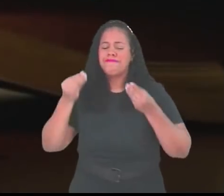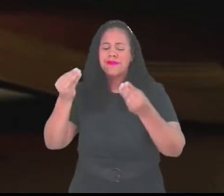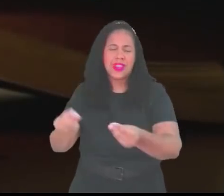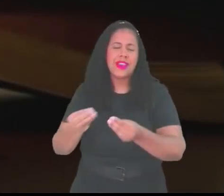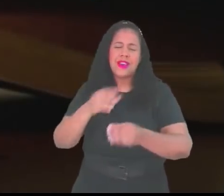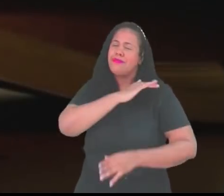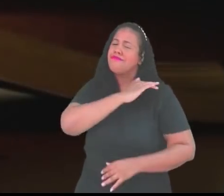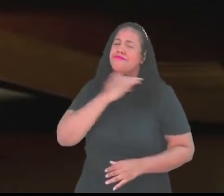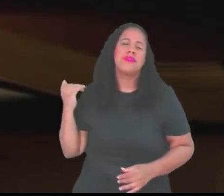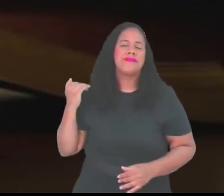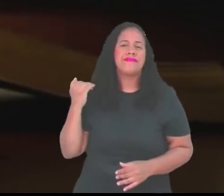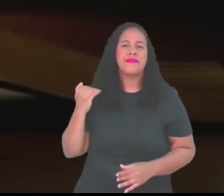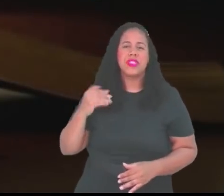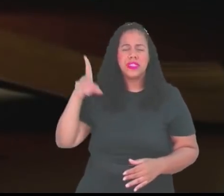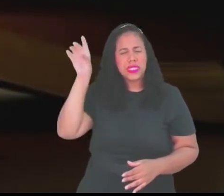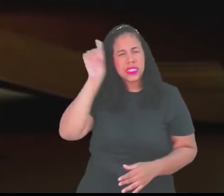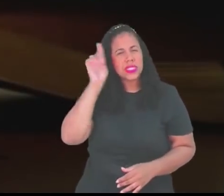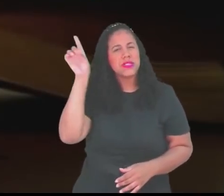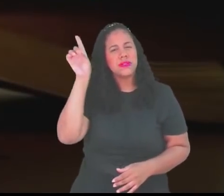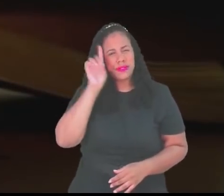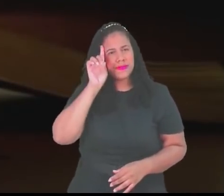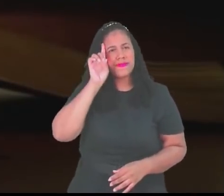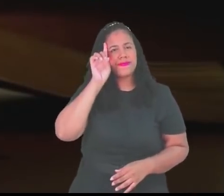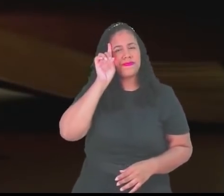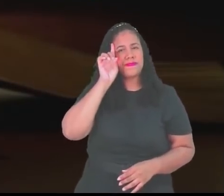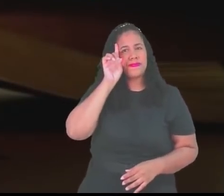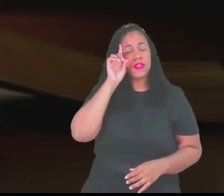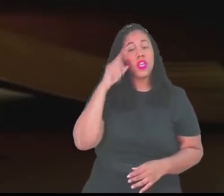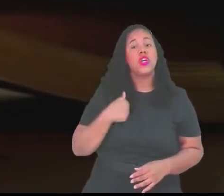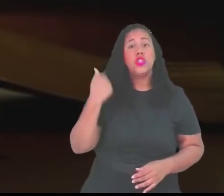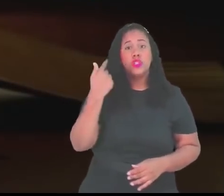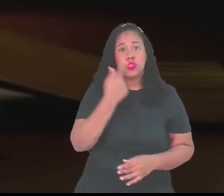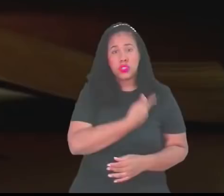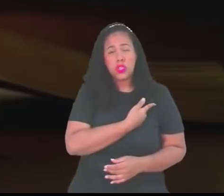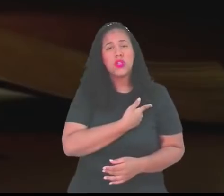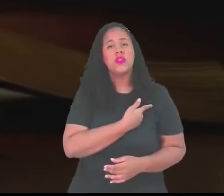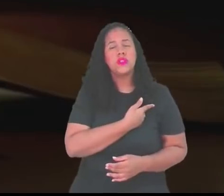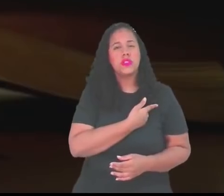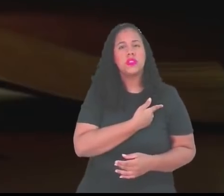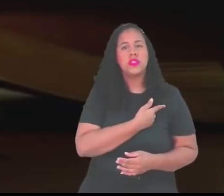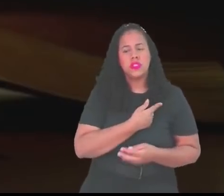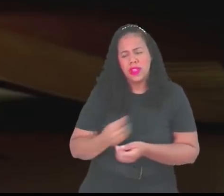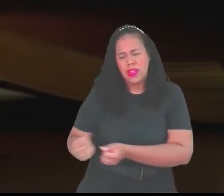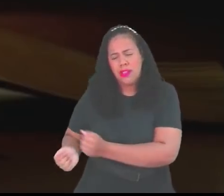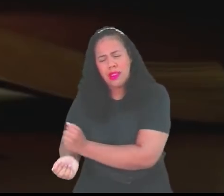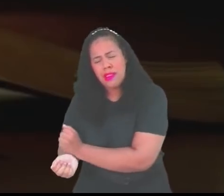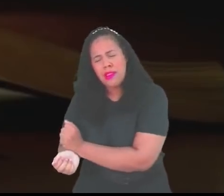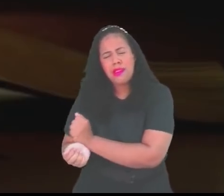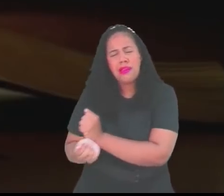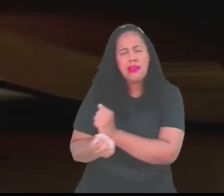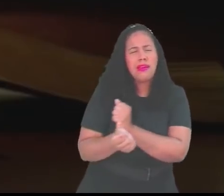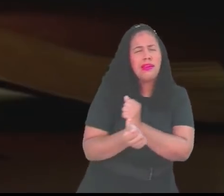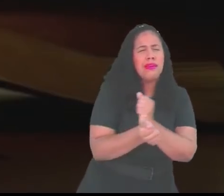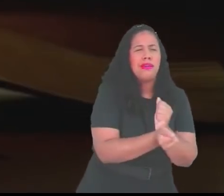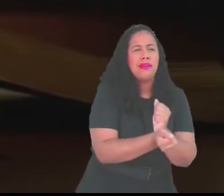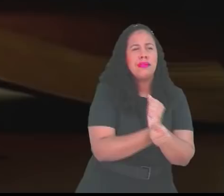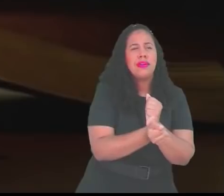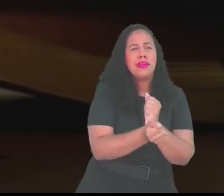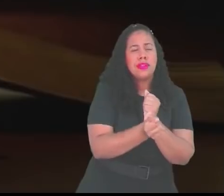morte. Todo dia, somos reputados como ovelhas para o